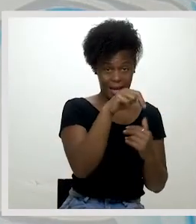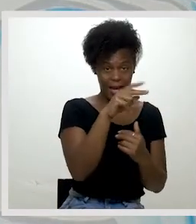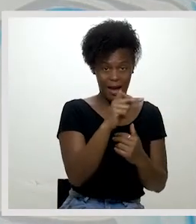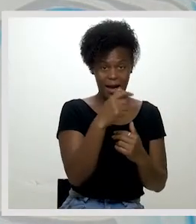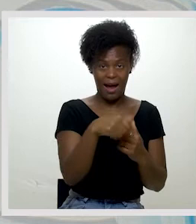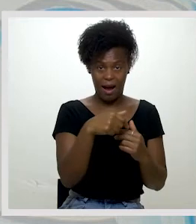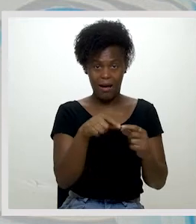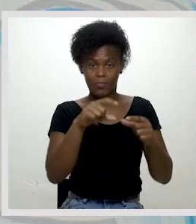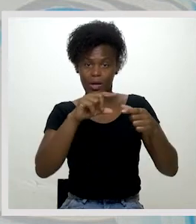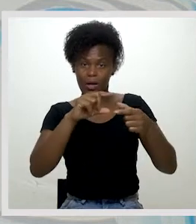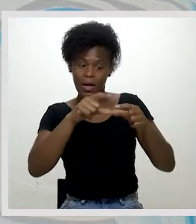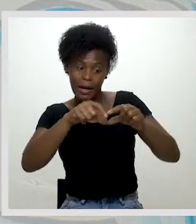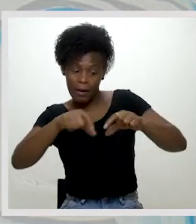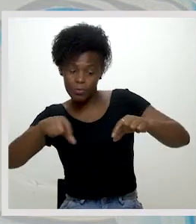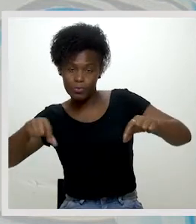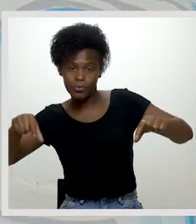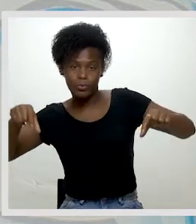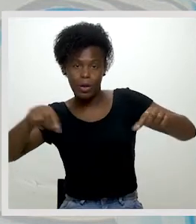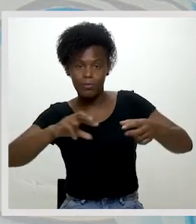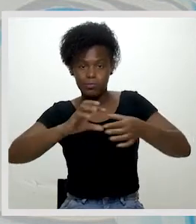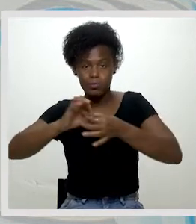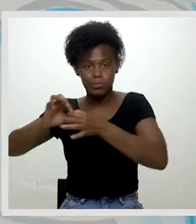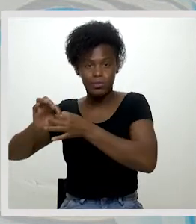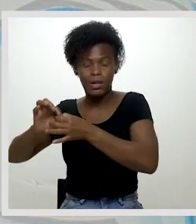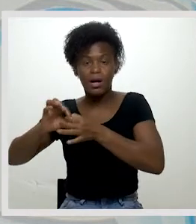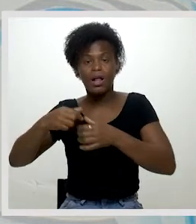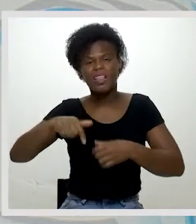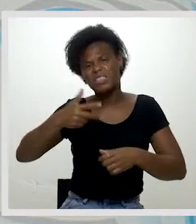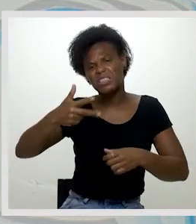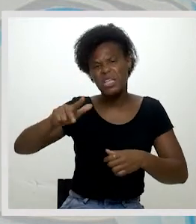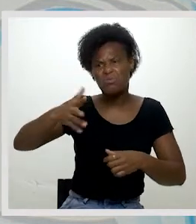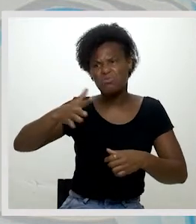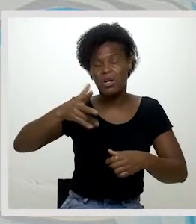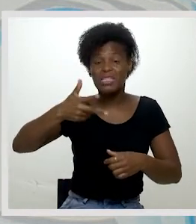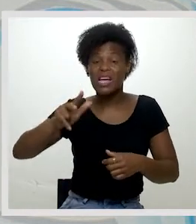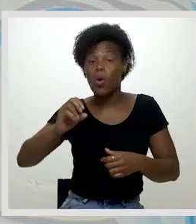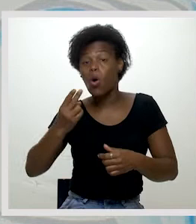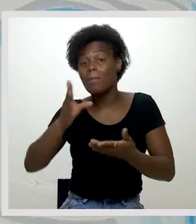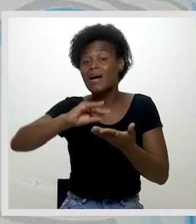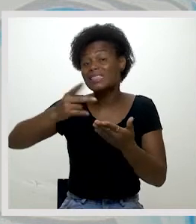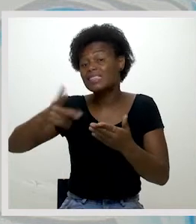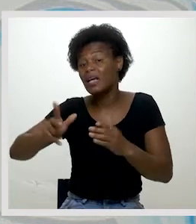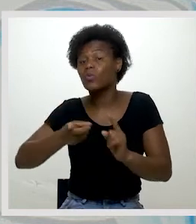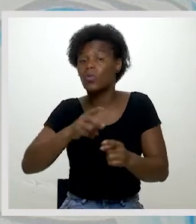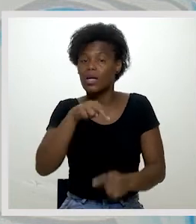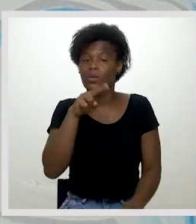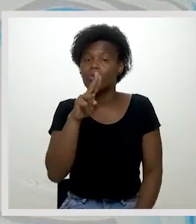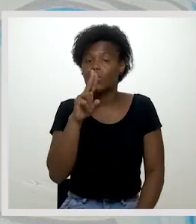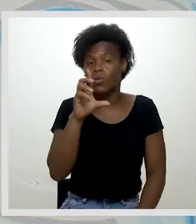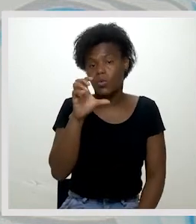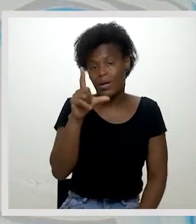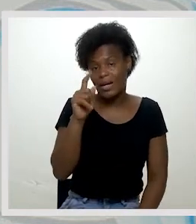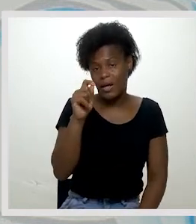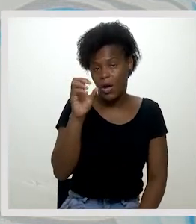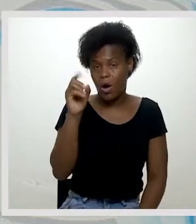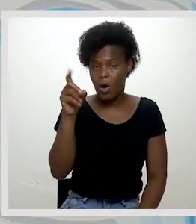possuem cadeias com nucleótidos que variam até 100 ou mais de que 100 nucleótidos. Então, essas